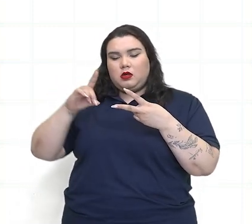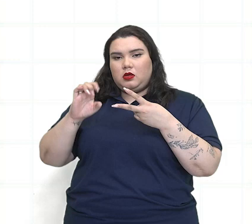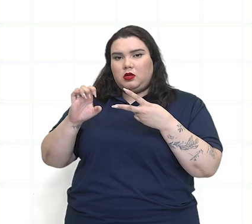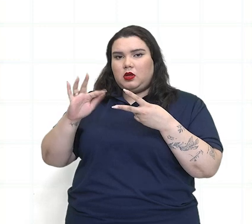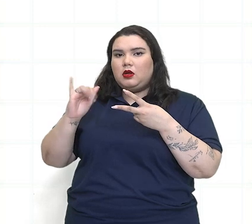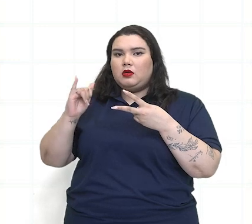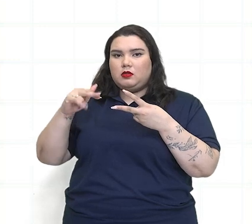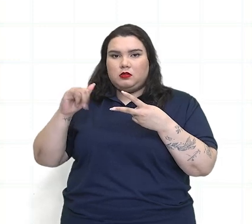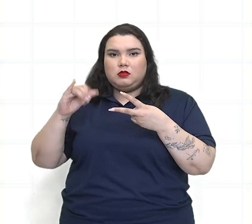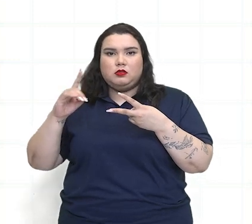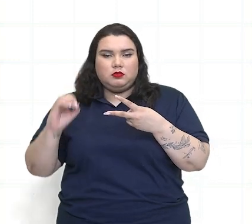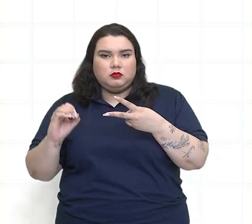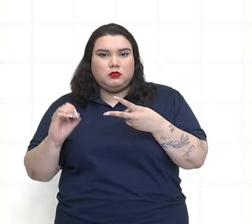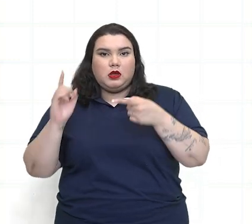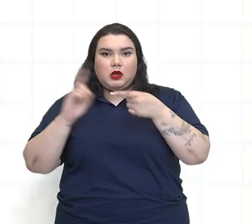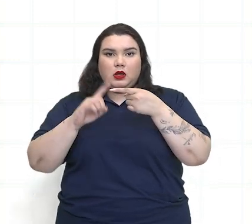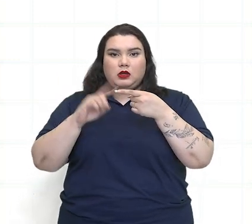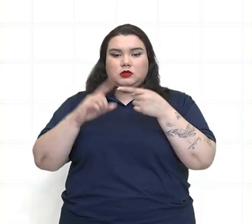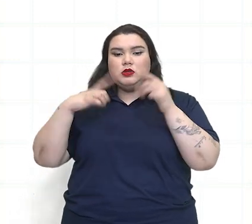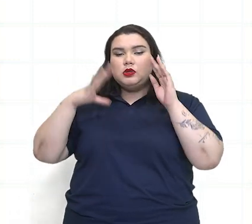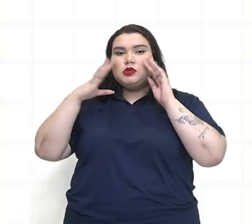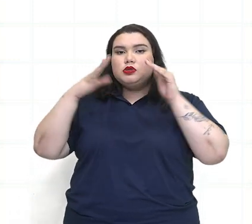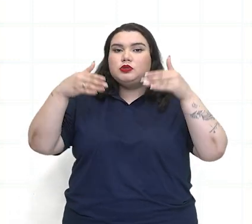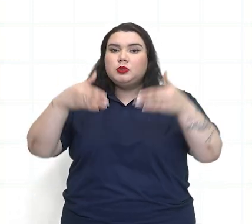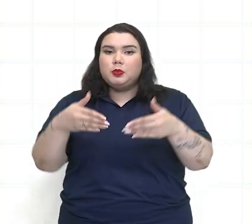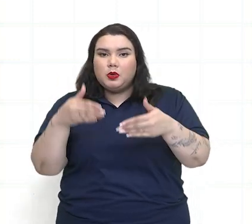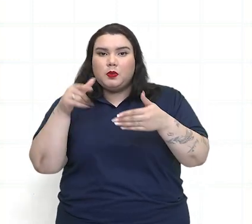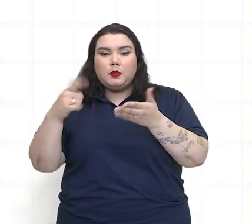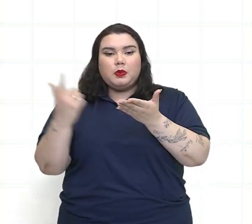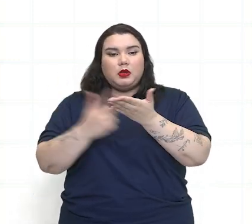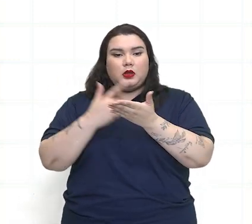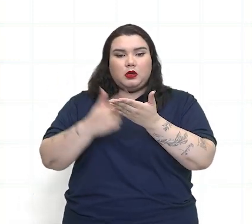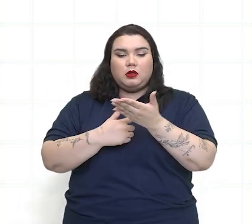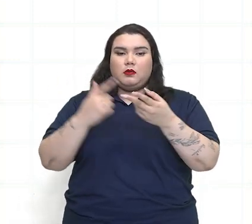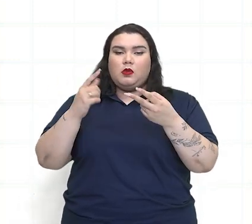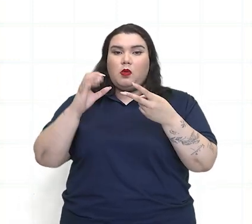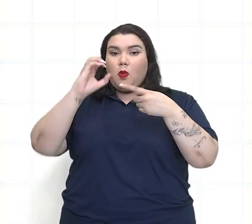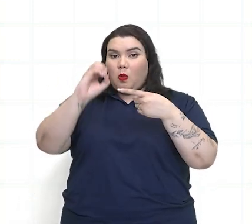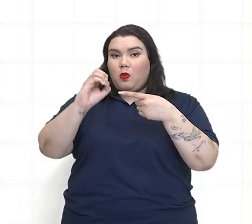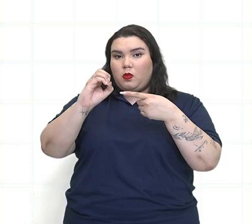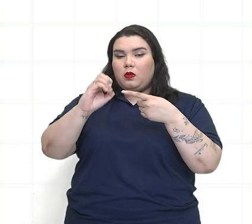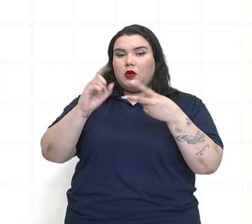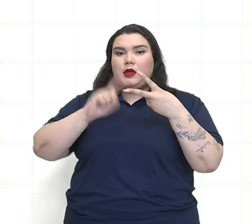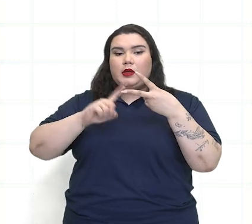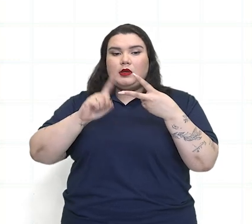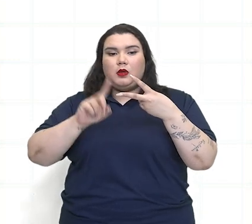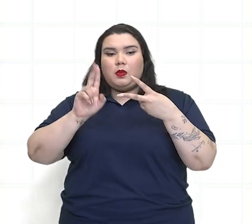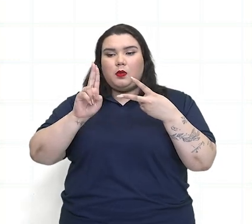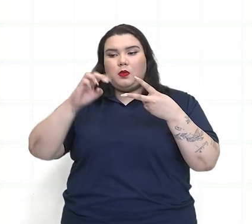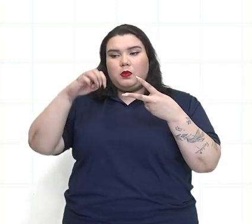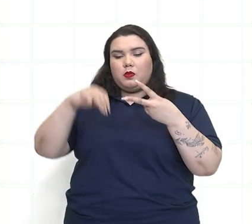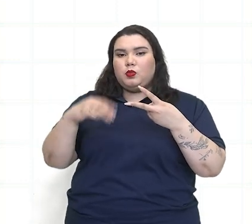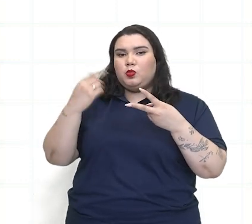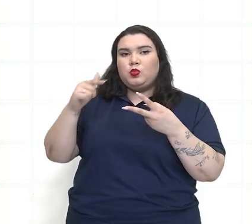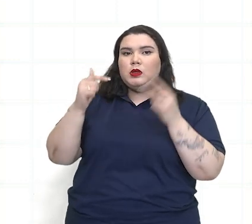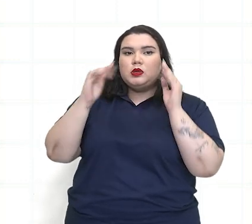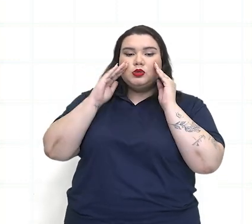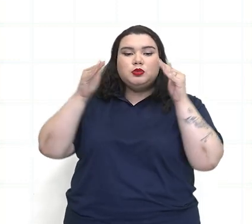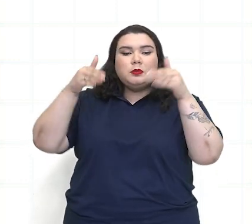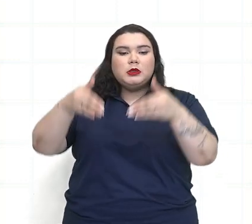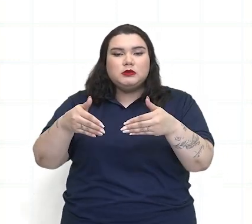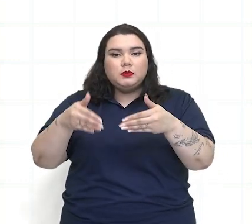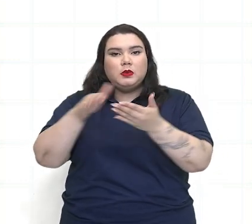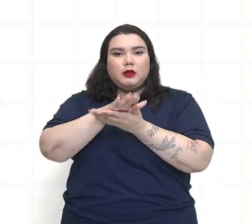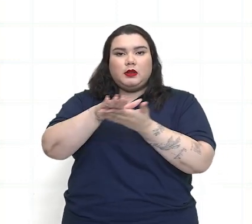vai especificar, certo? O livro. E é indefinido porque vai indefinir. Não vai dar